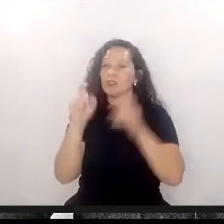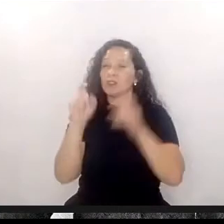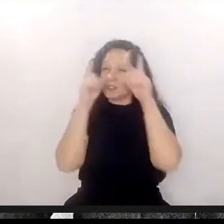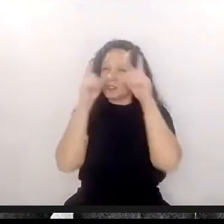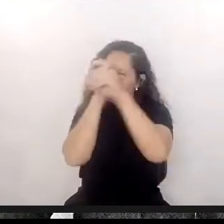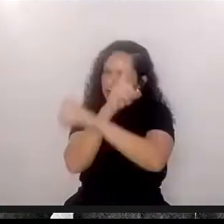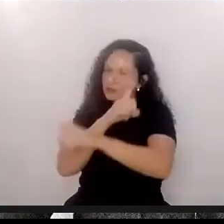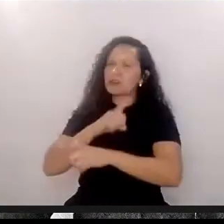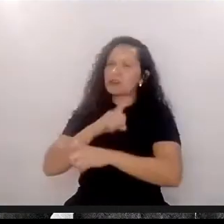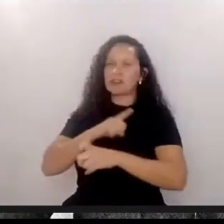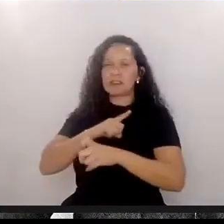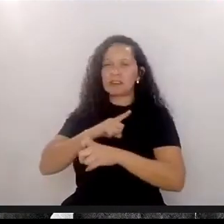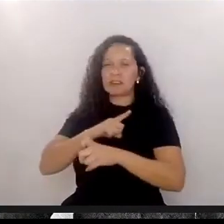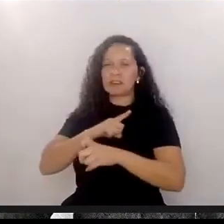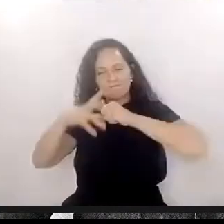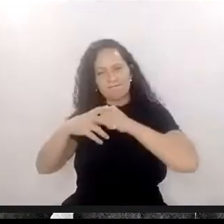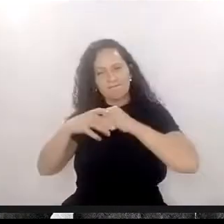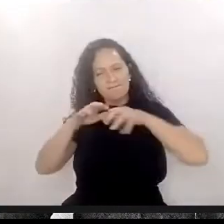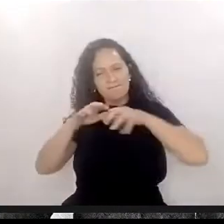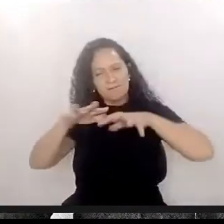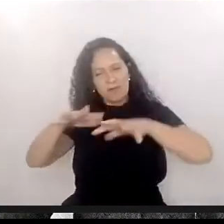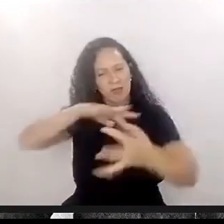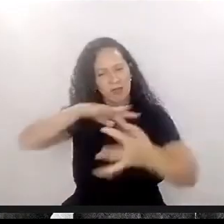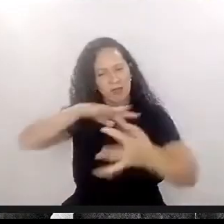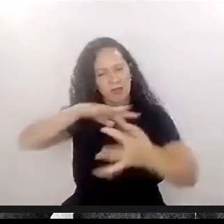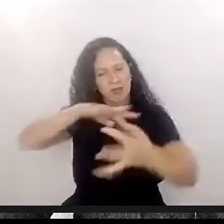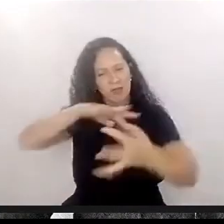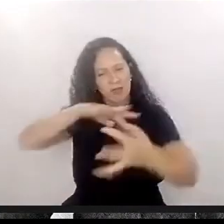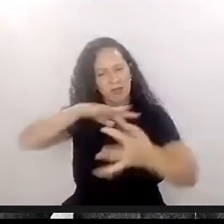que assola o mundo, criou a iniciativa